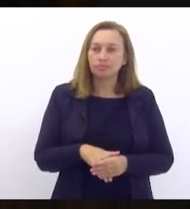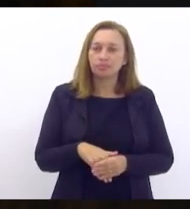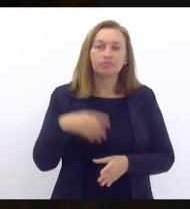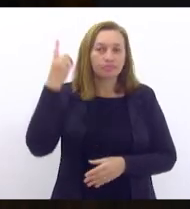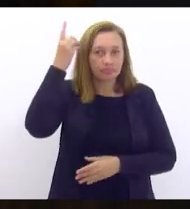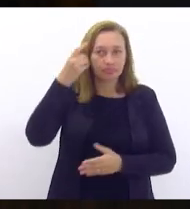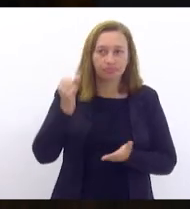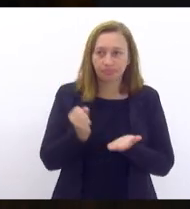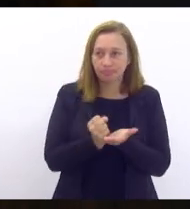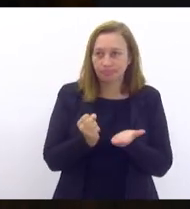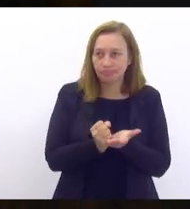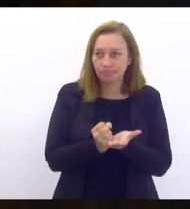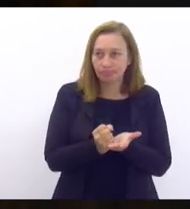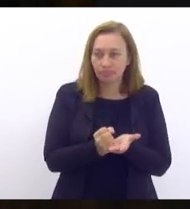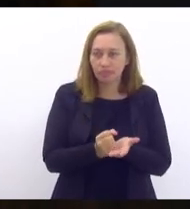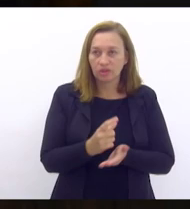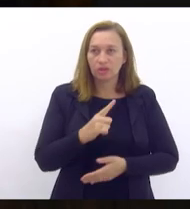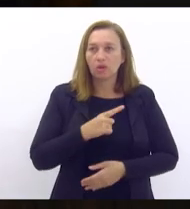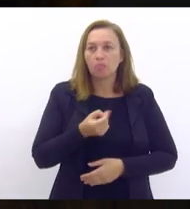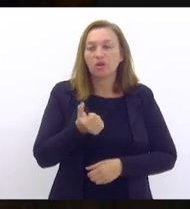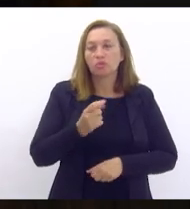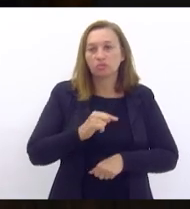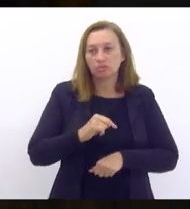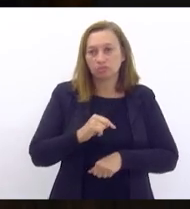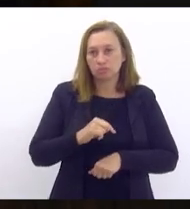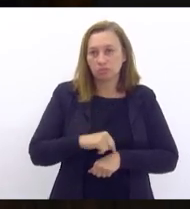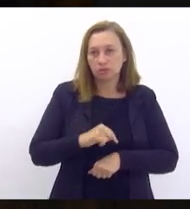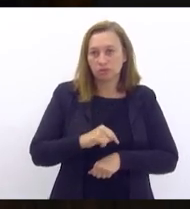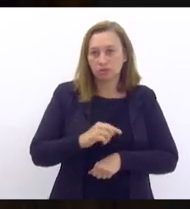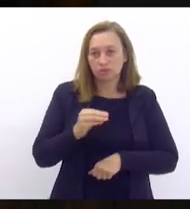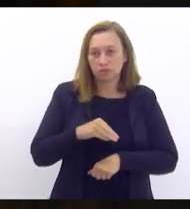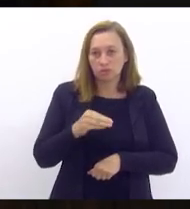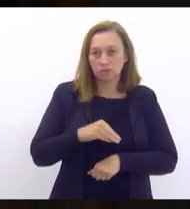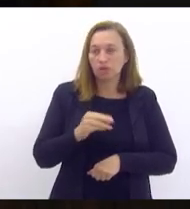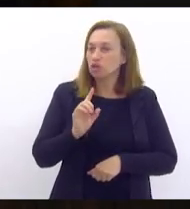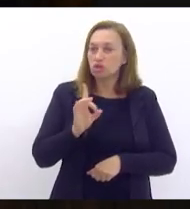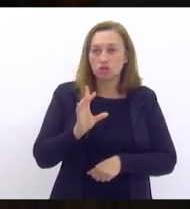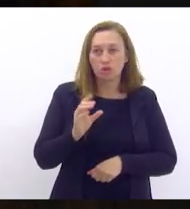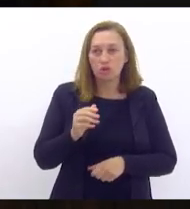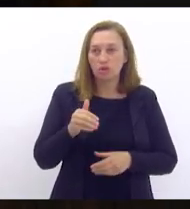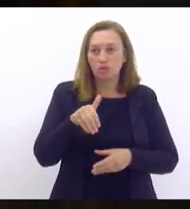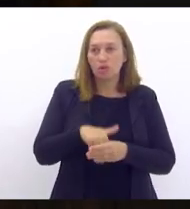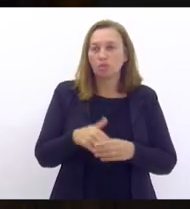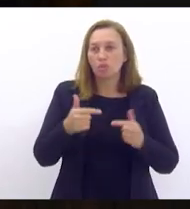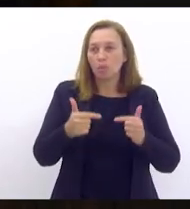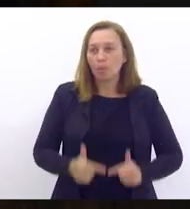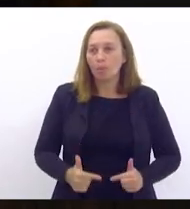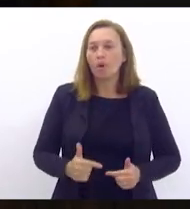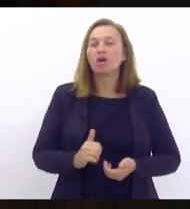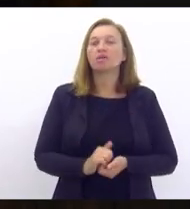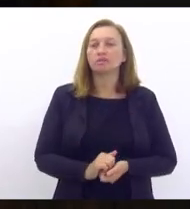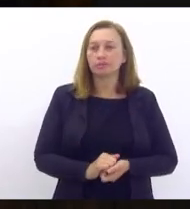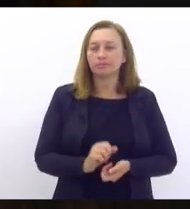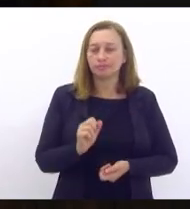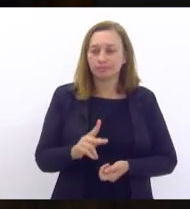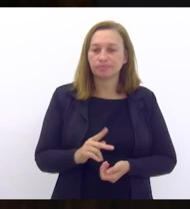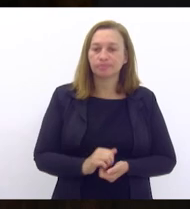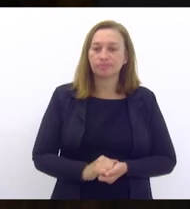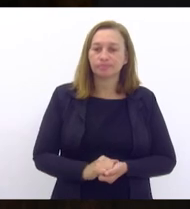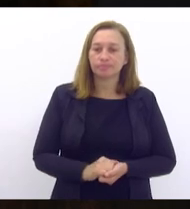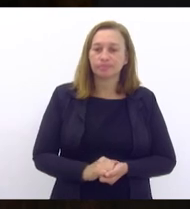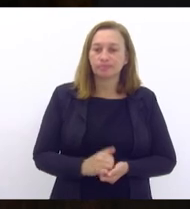Deputado Samuel Malafaia, nós temos poucos minutos para concluir. Abstenção, só isso. Tá, consignar a abstenção.